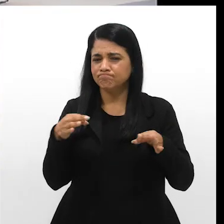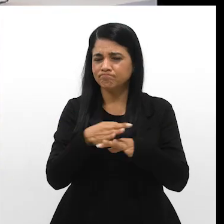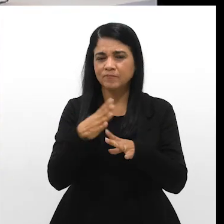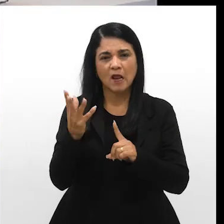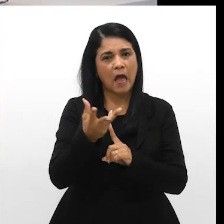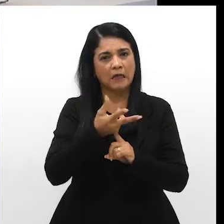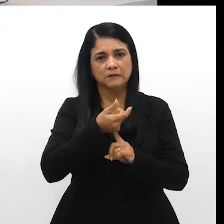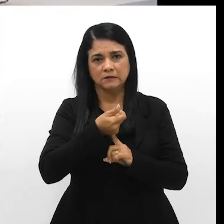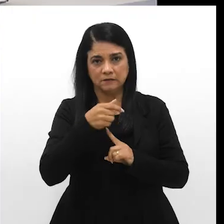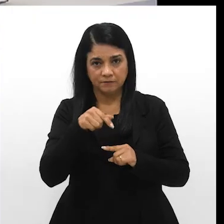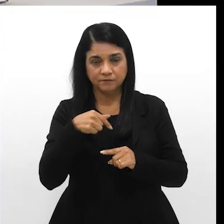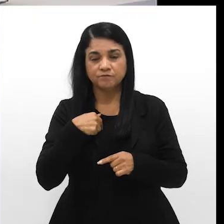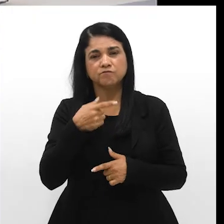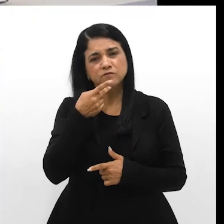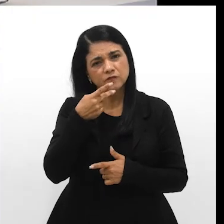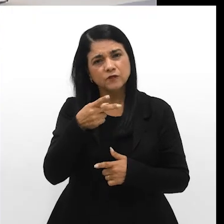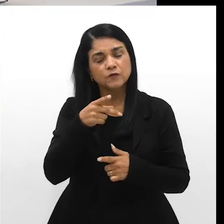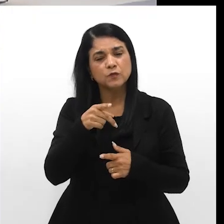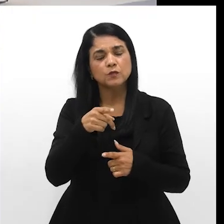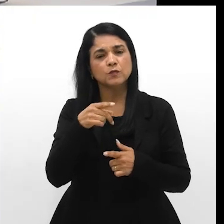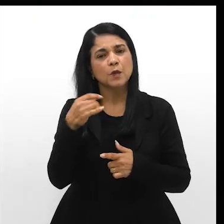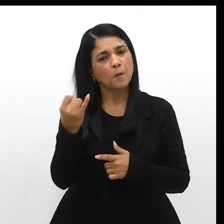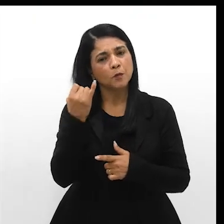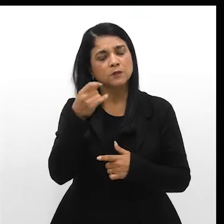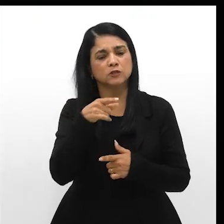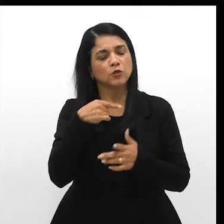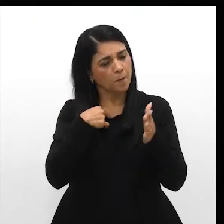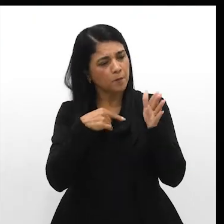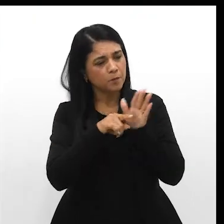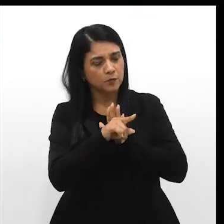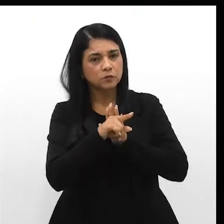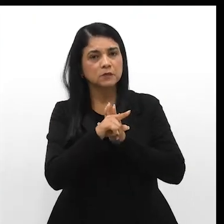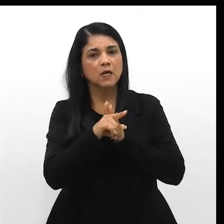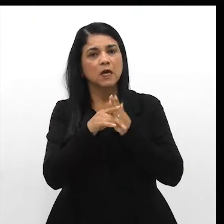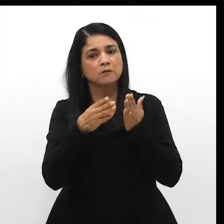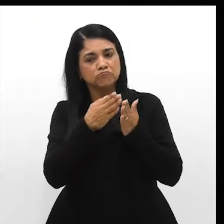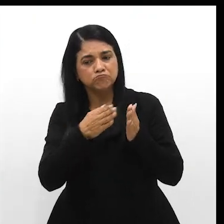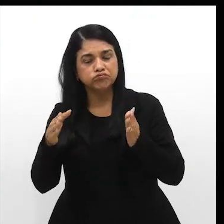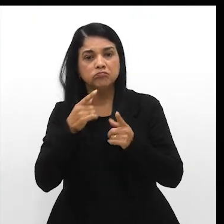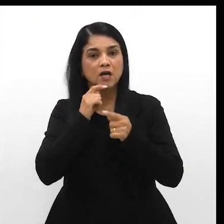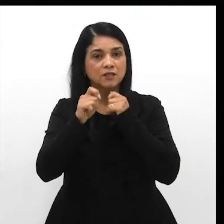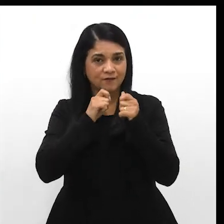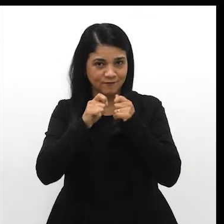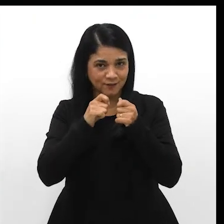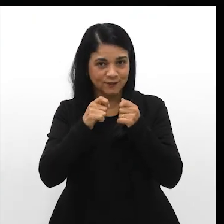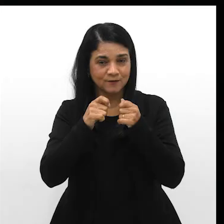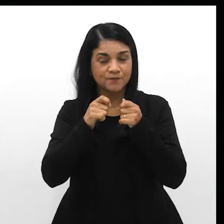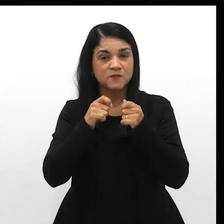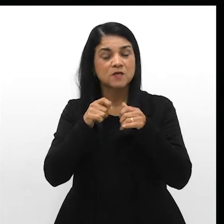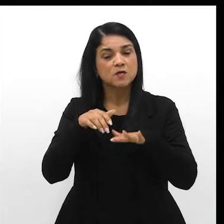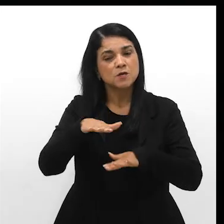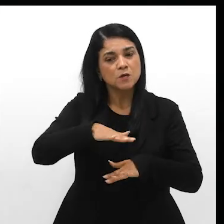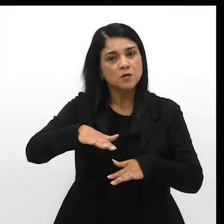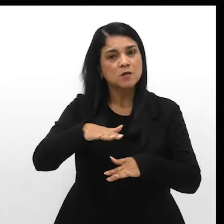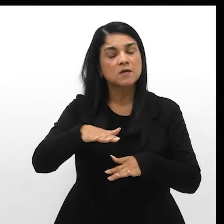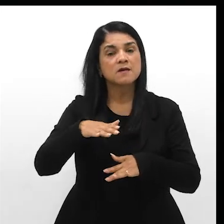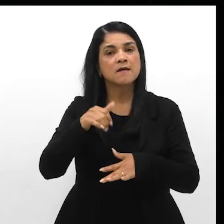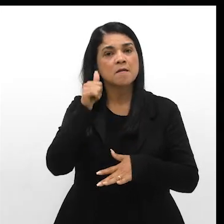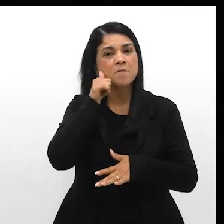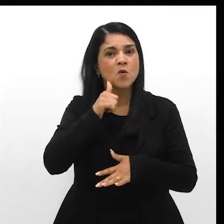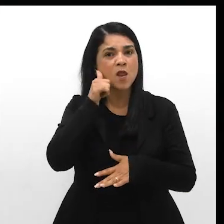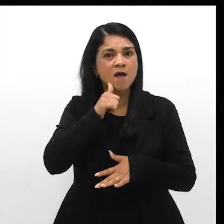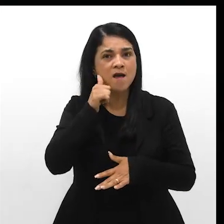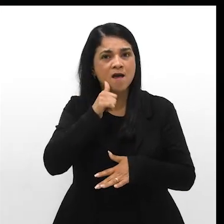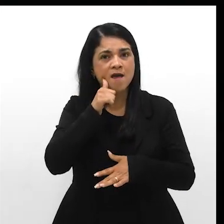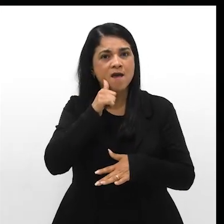também completa, né? Porque realmente você falou, tocou num assunto que eu já ia perguntar isso no decorrer da nossa entrevista, desse espaço da mulher